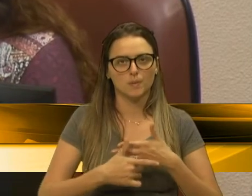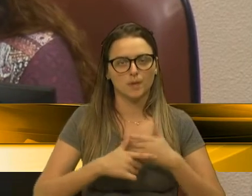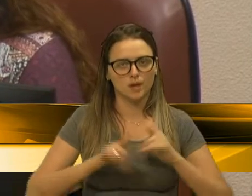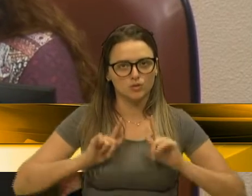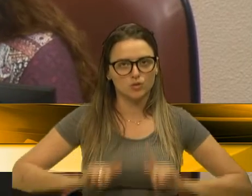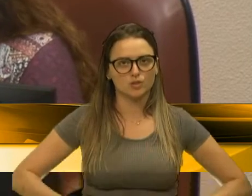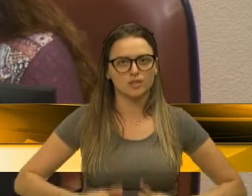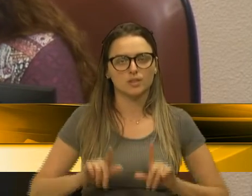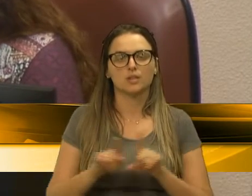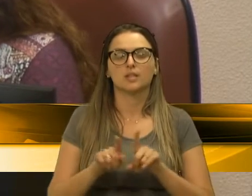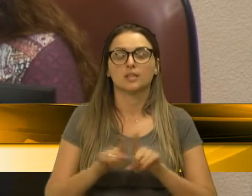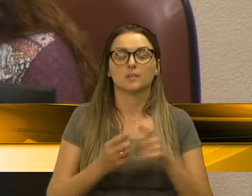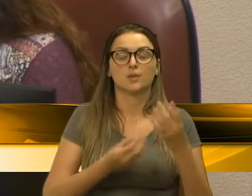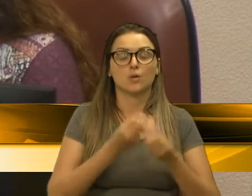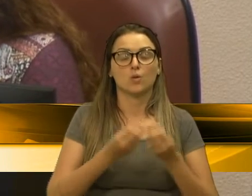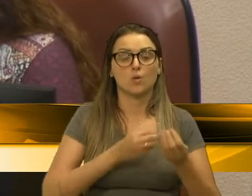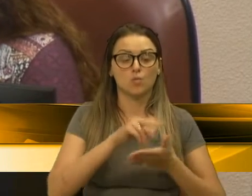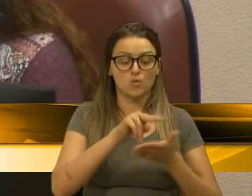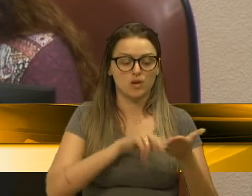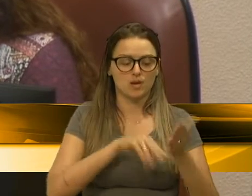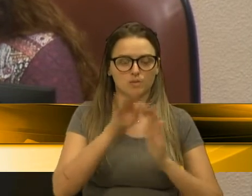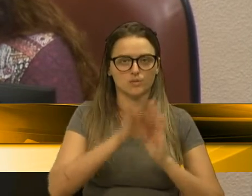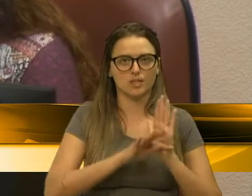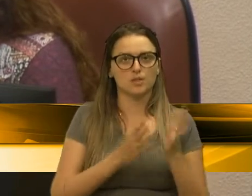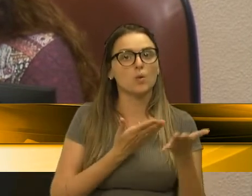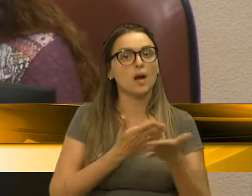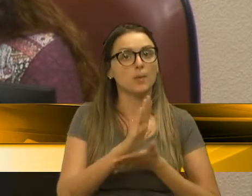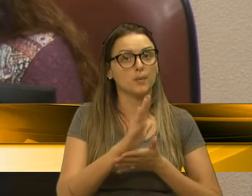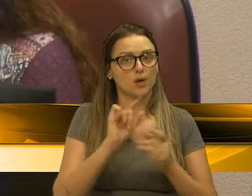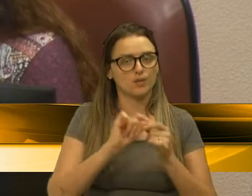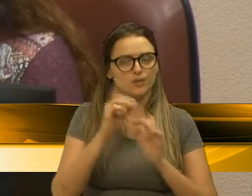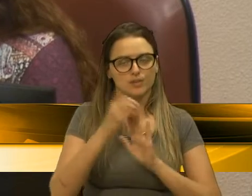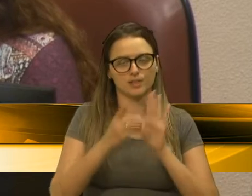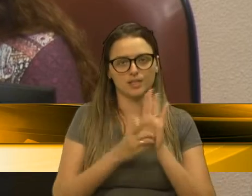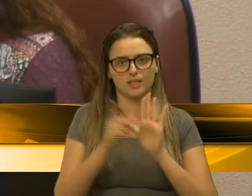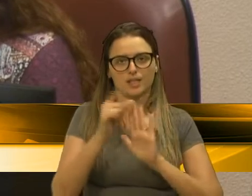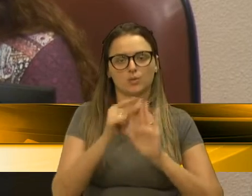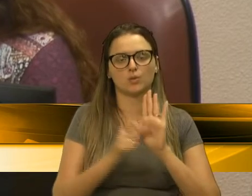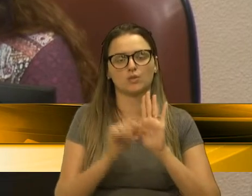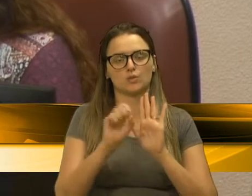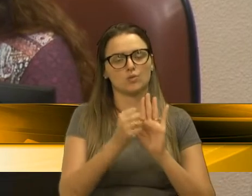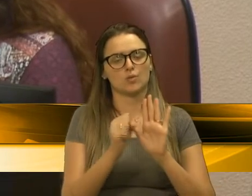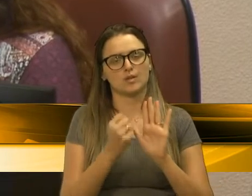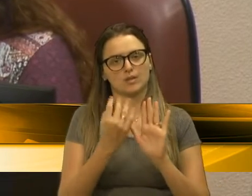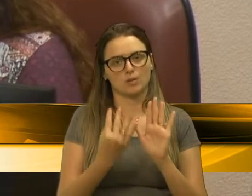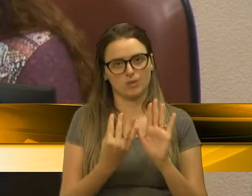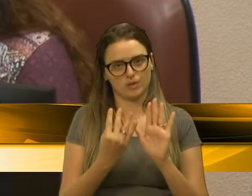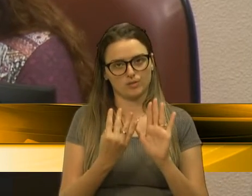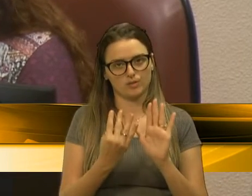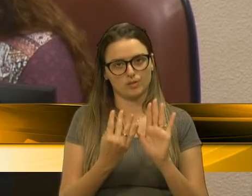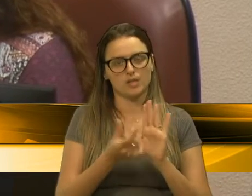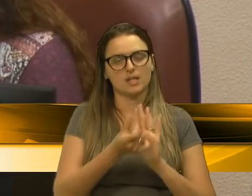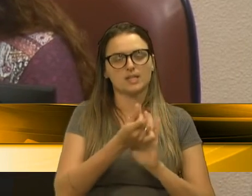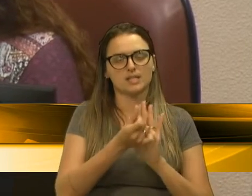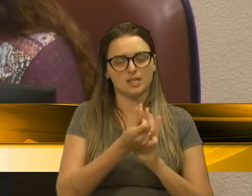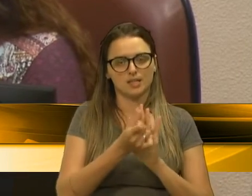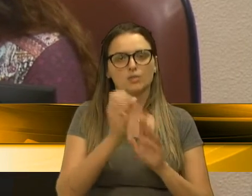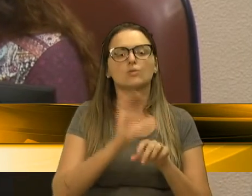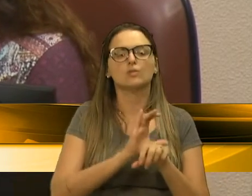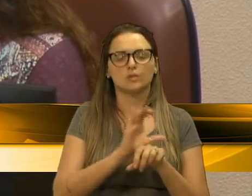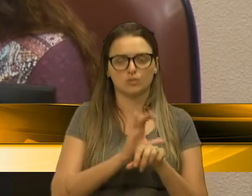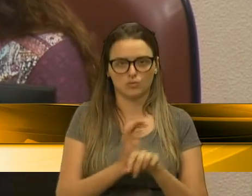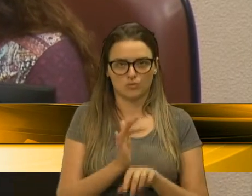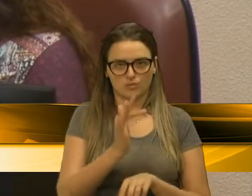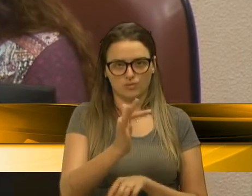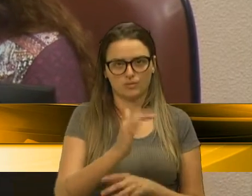gestão. Aqui, como vimos, está autorizado fazer por decreto nos termos do artigo 84, sexto da Constituição